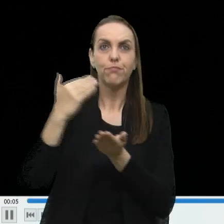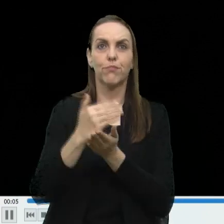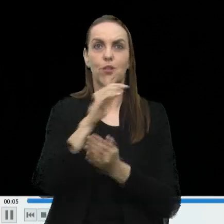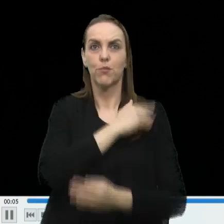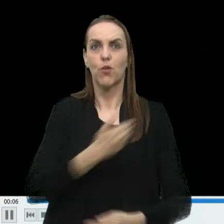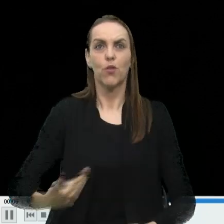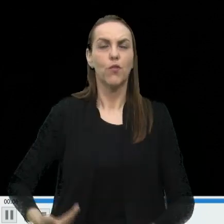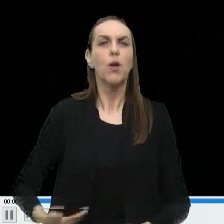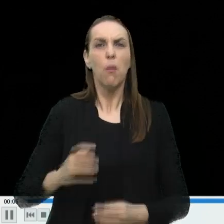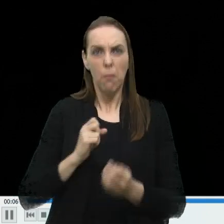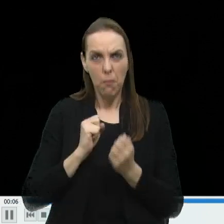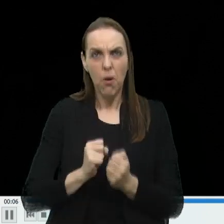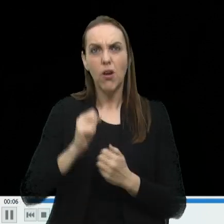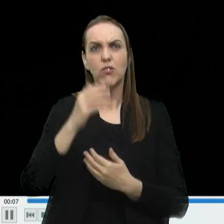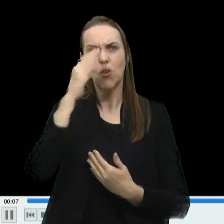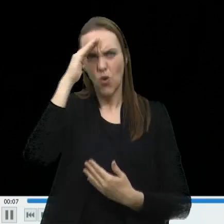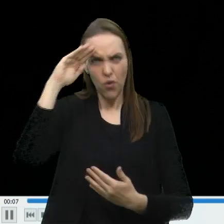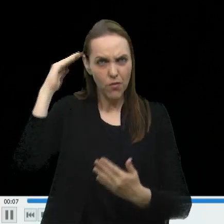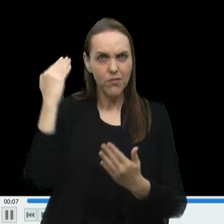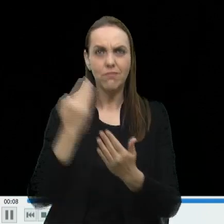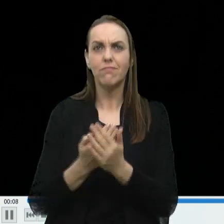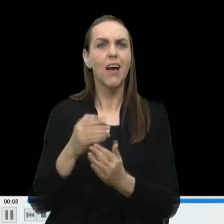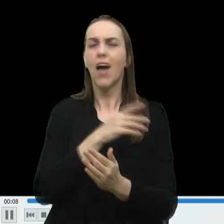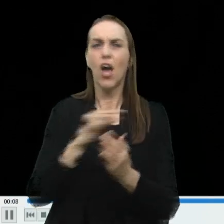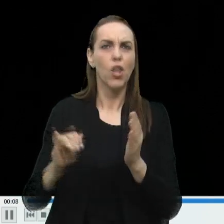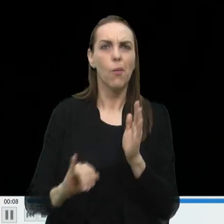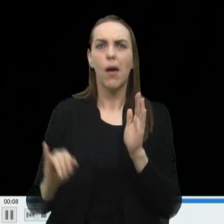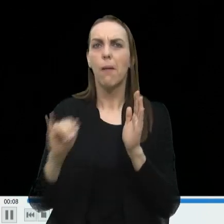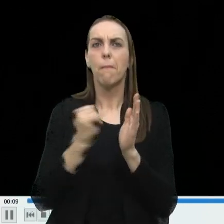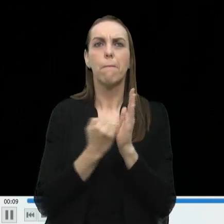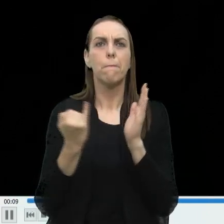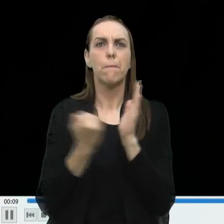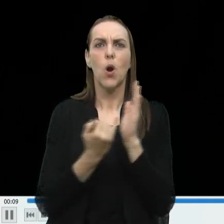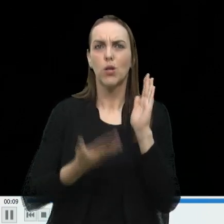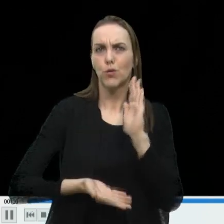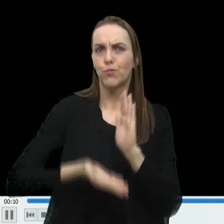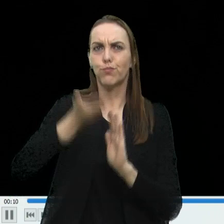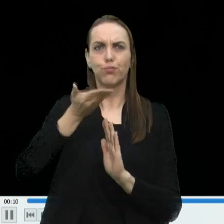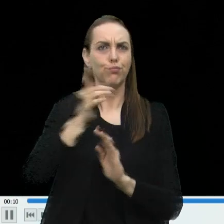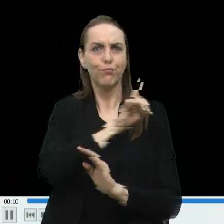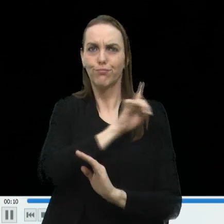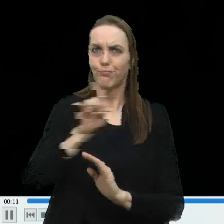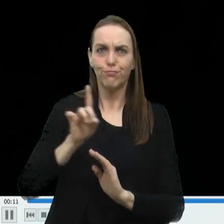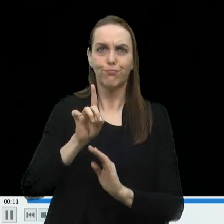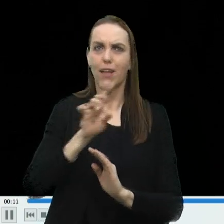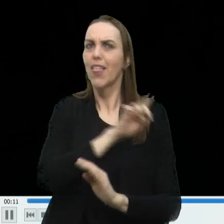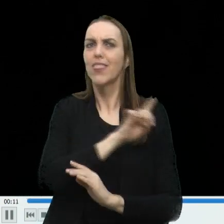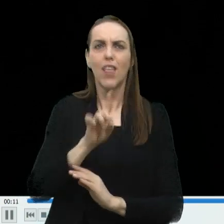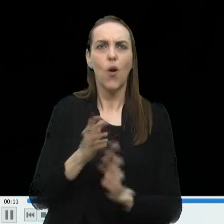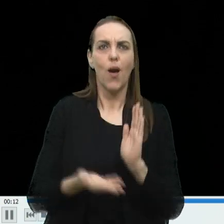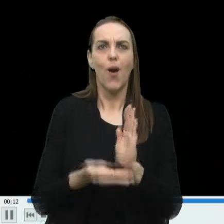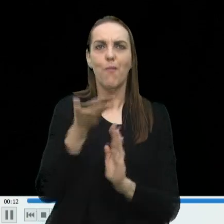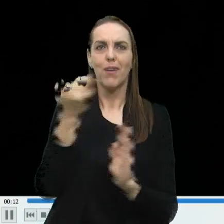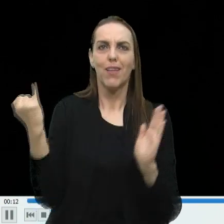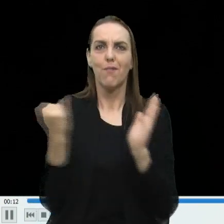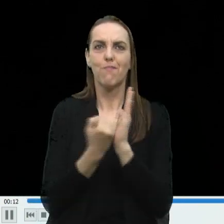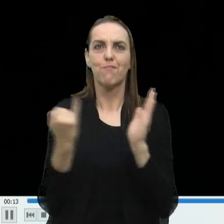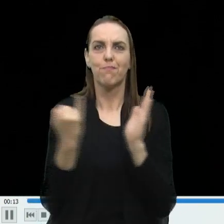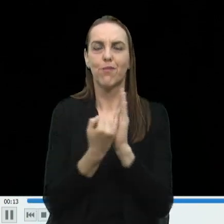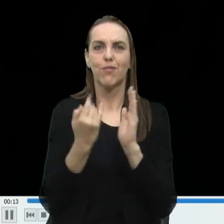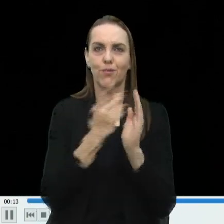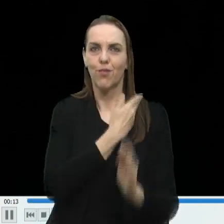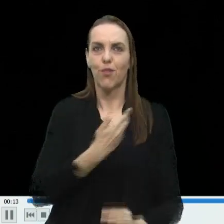confiar que ele não vai aumentar impostos no próximo governo. Que ele não vai aumentar impostos no próximo governo. Que